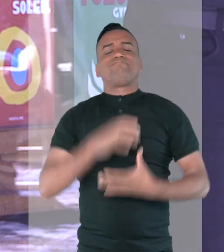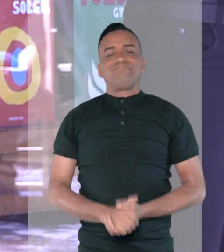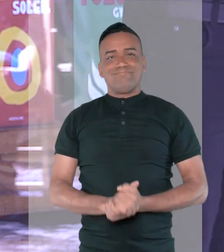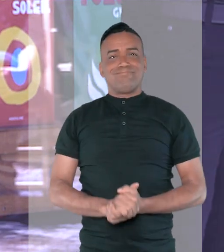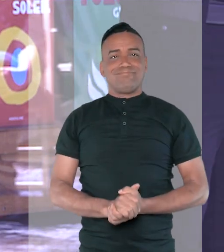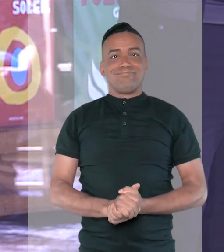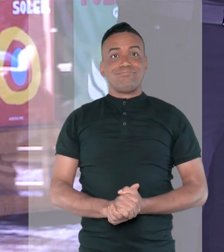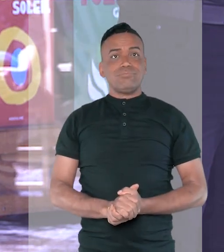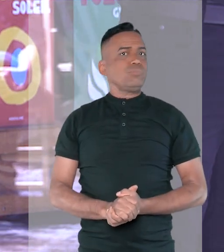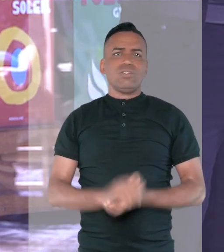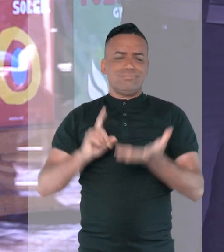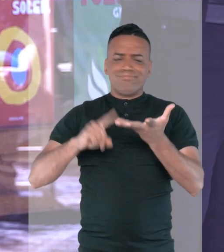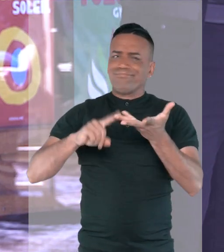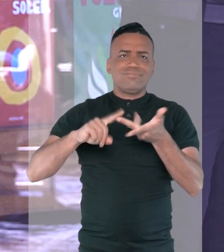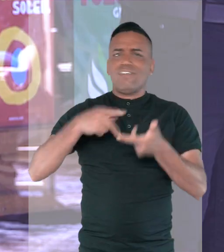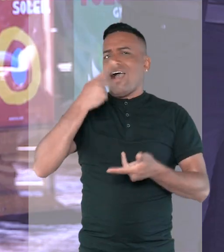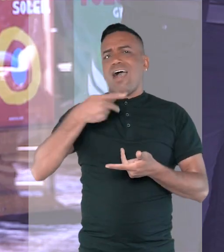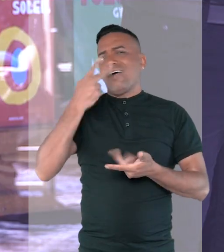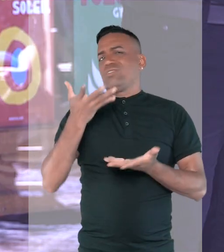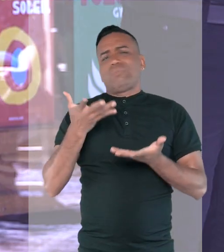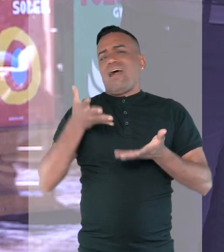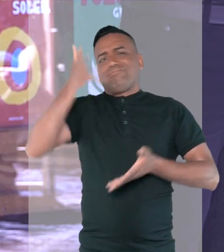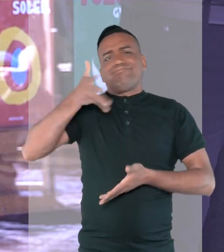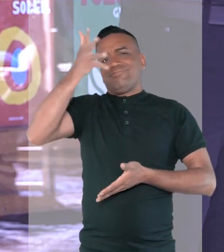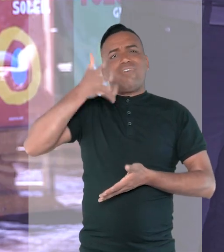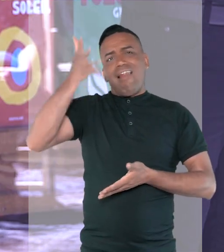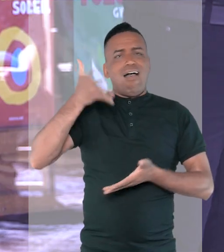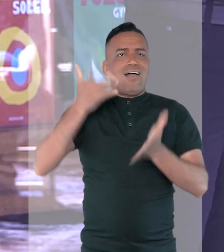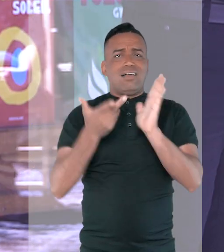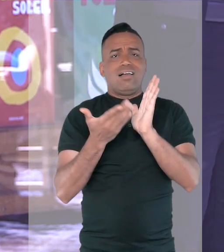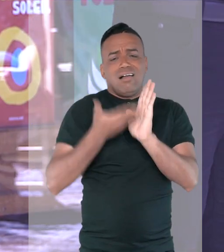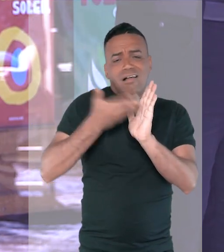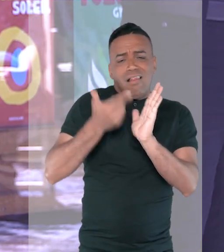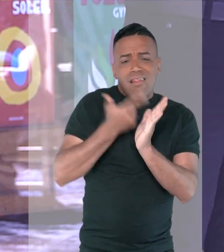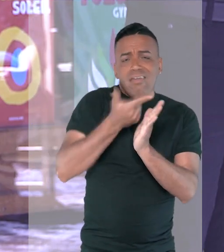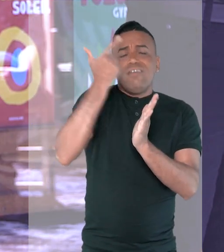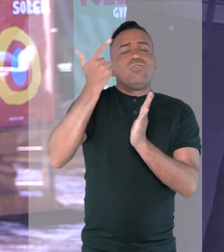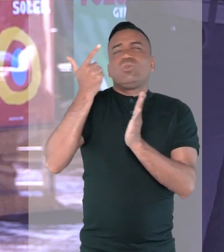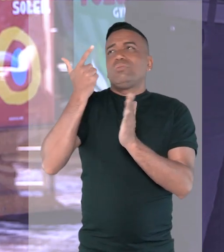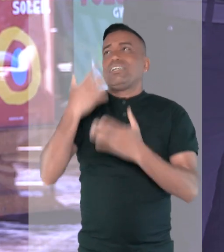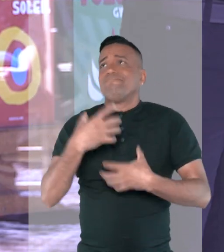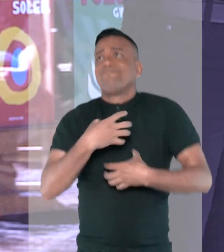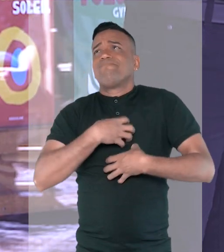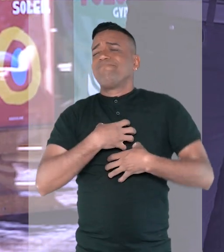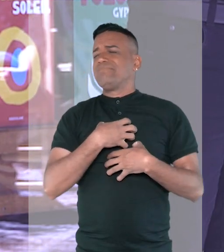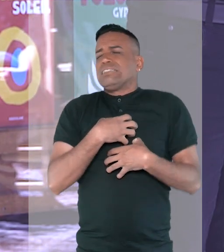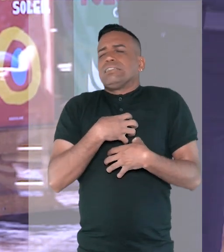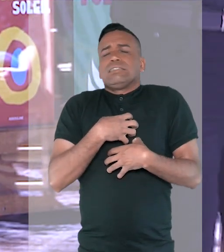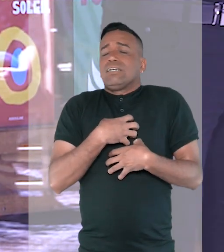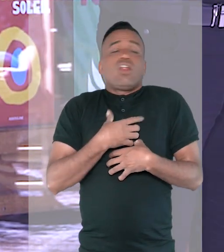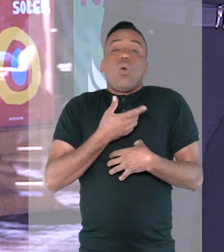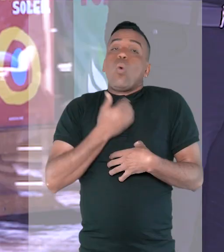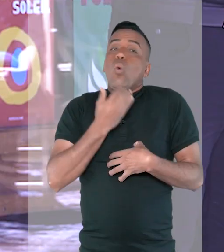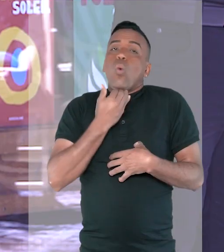bom? Eu tenho muitas coisas para falar desse livro, e esse livro toca em mim em lugares que